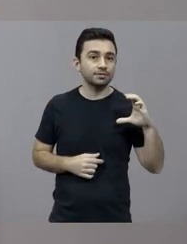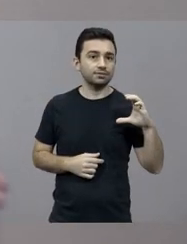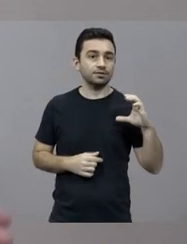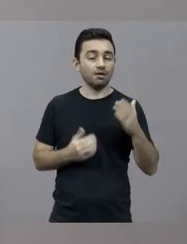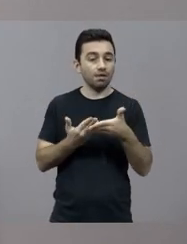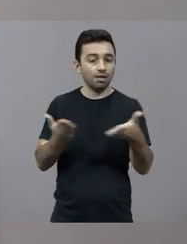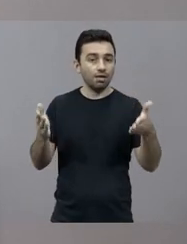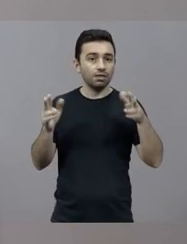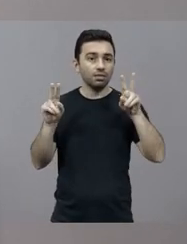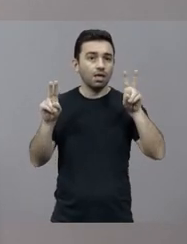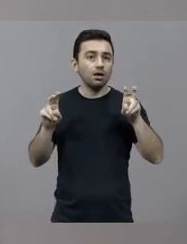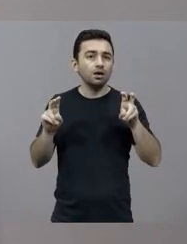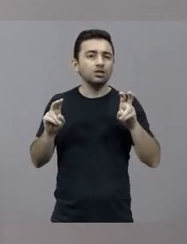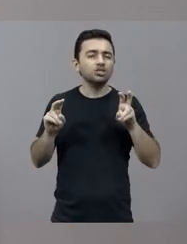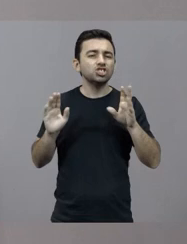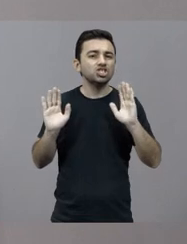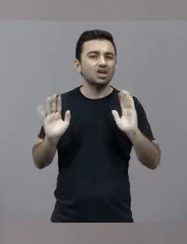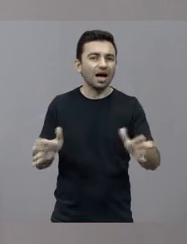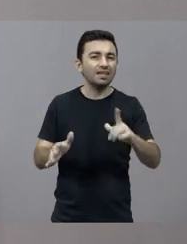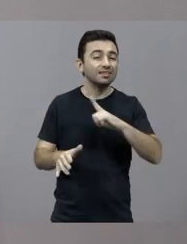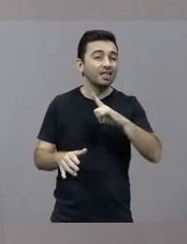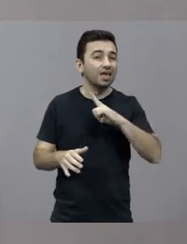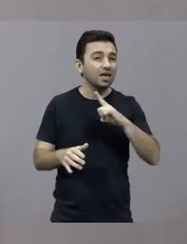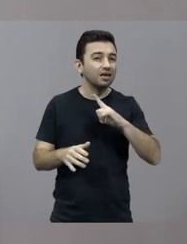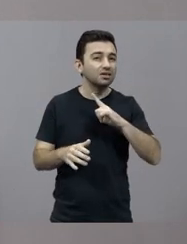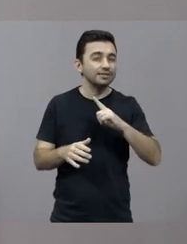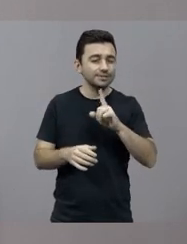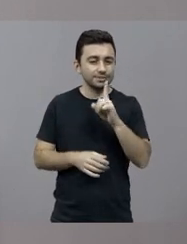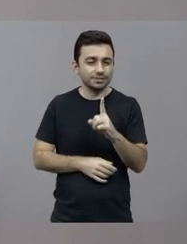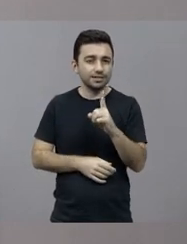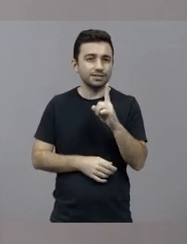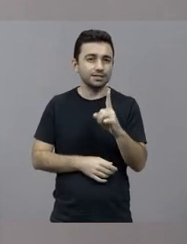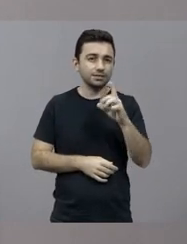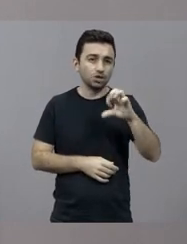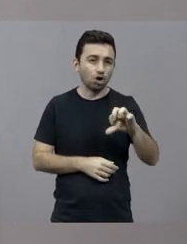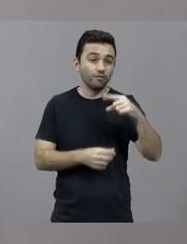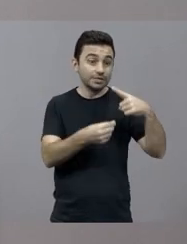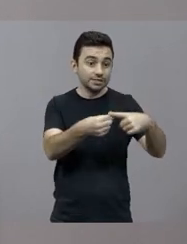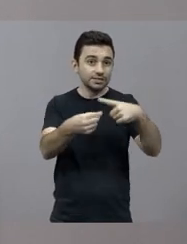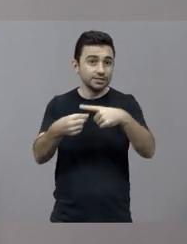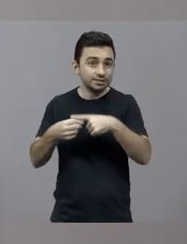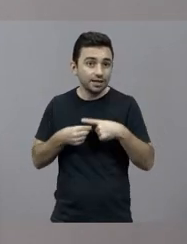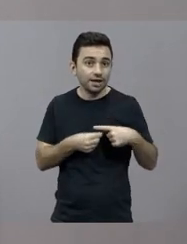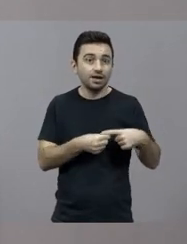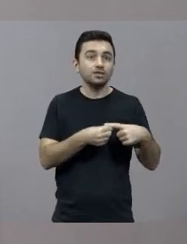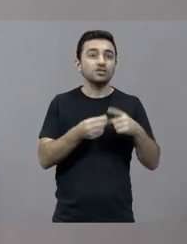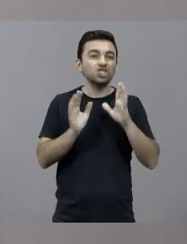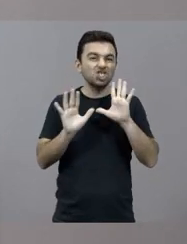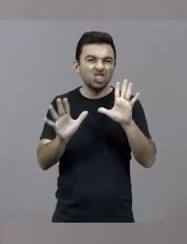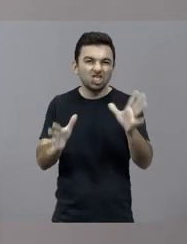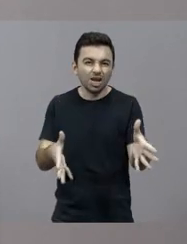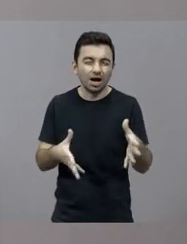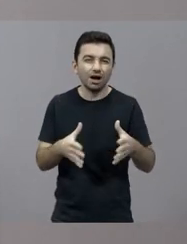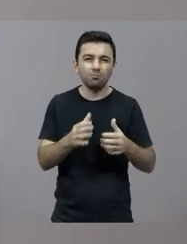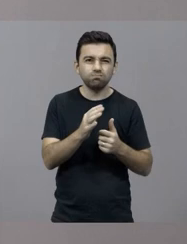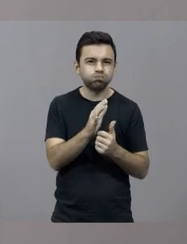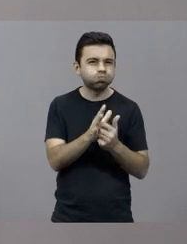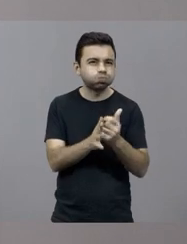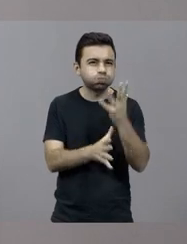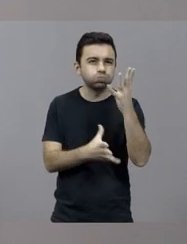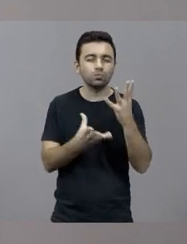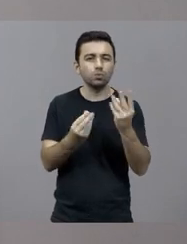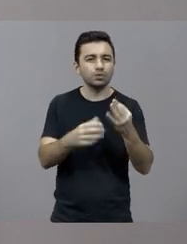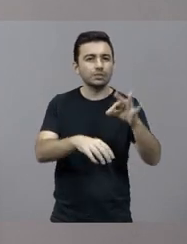já tem aí, pelos últimos dados, 119 cidades infestadas pelo mosquito